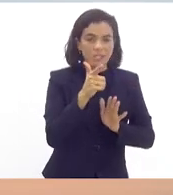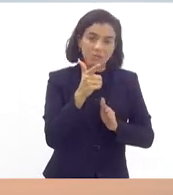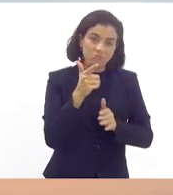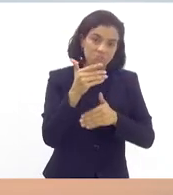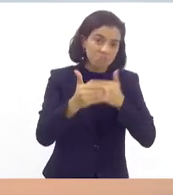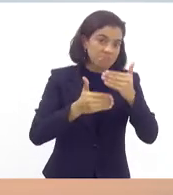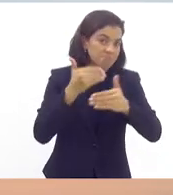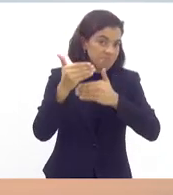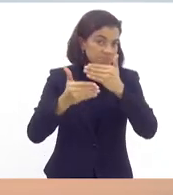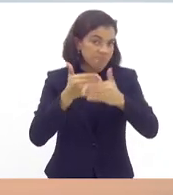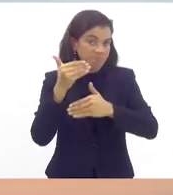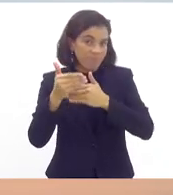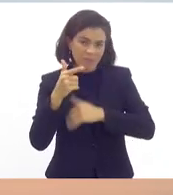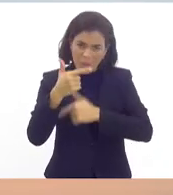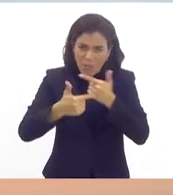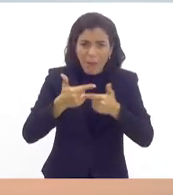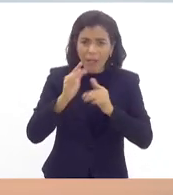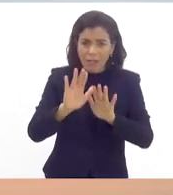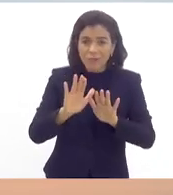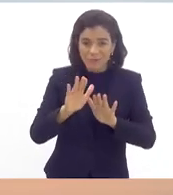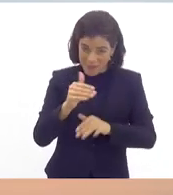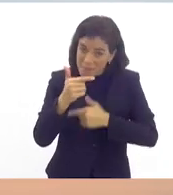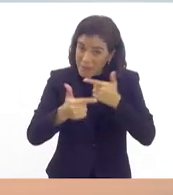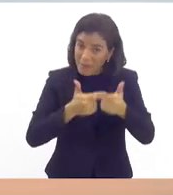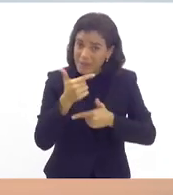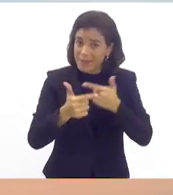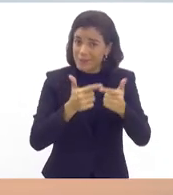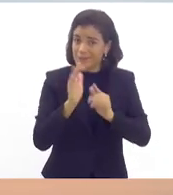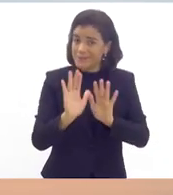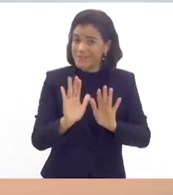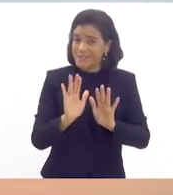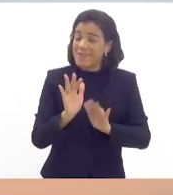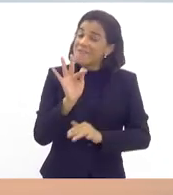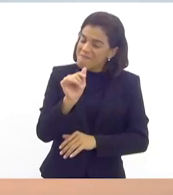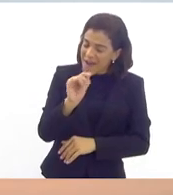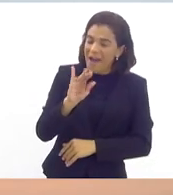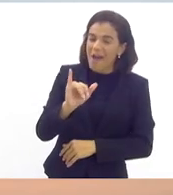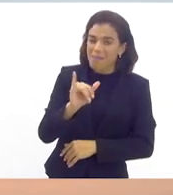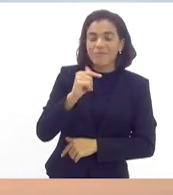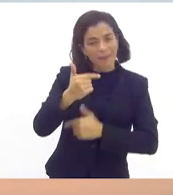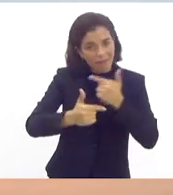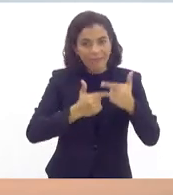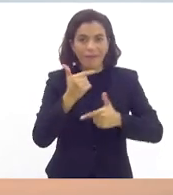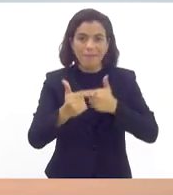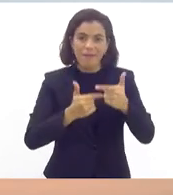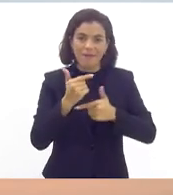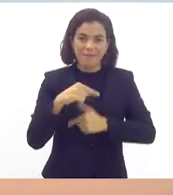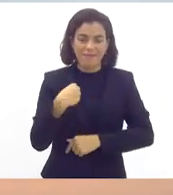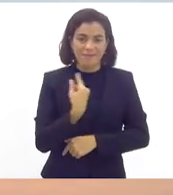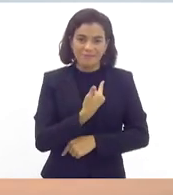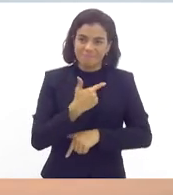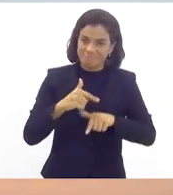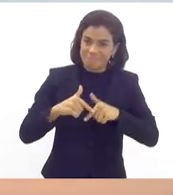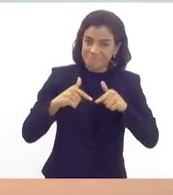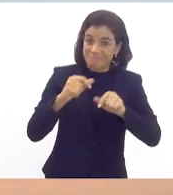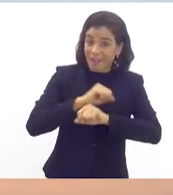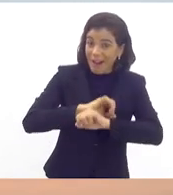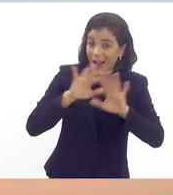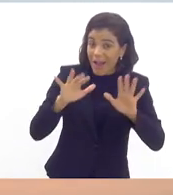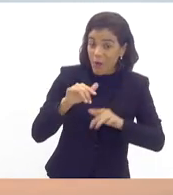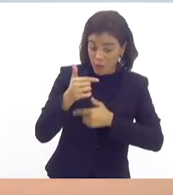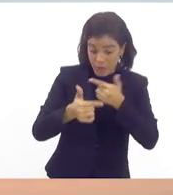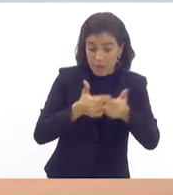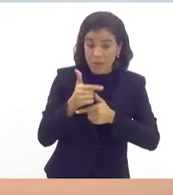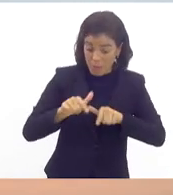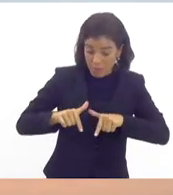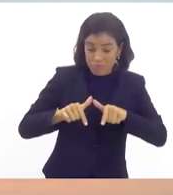claro, acho que vamos, estamos trabalhando, viu, Fábio? Estamos trabalhando. Fábio, está sendo feito o trabalho. Assim, querendo deixar claro, o trabalho está